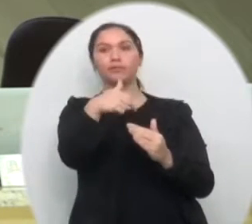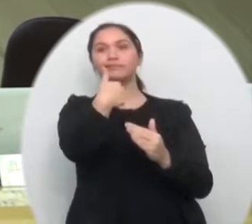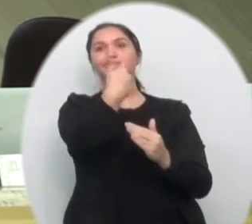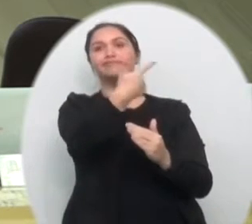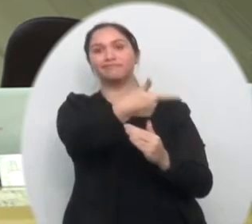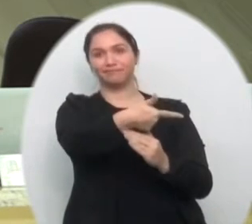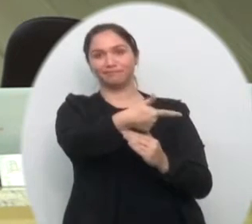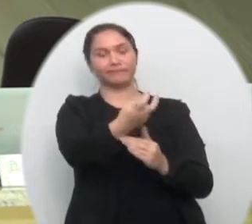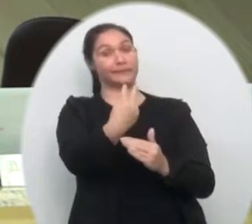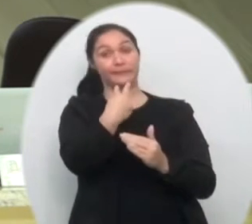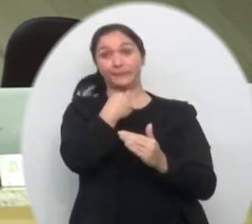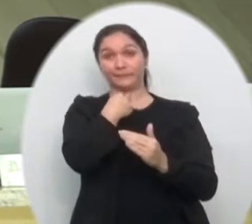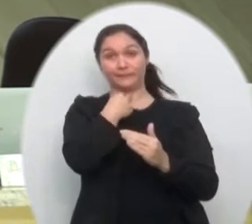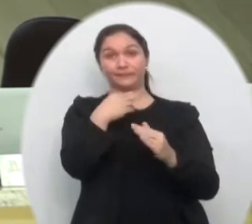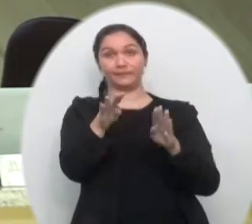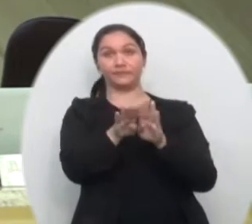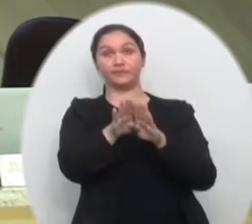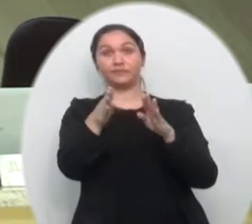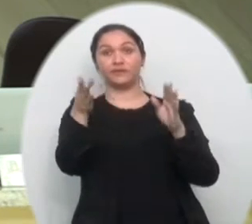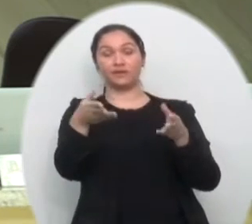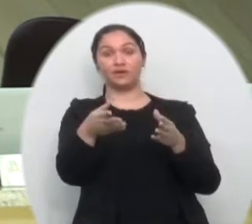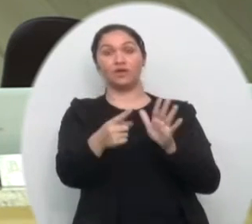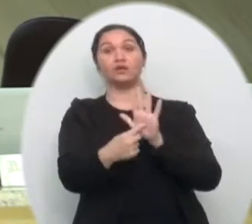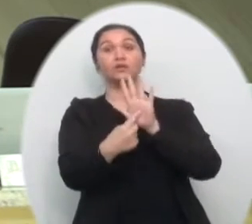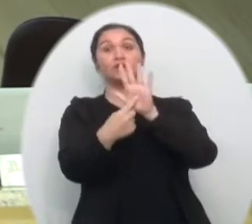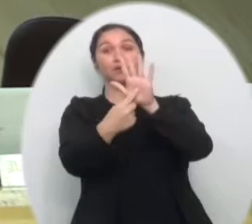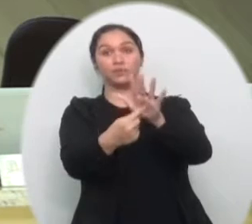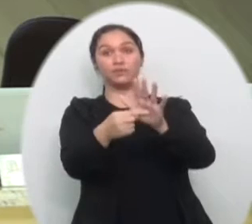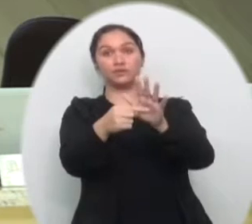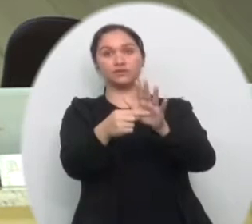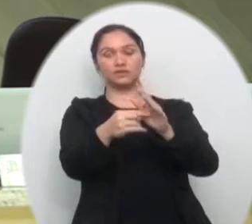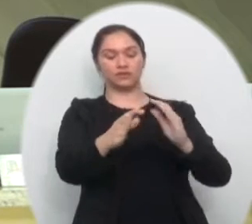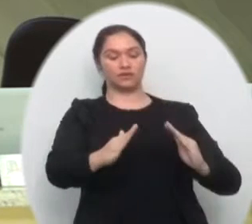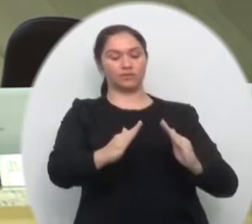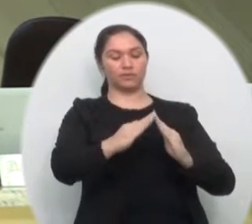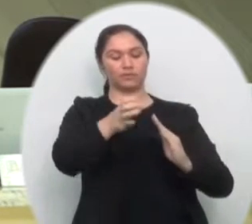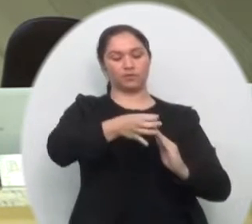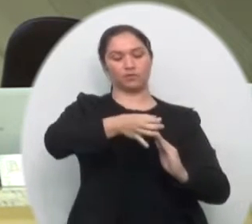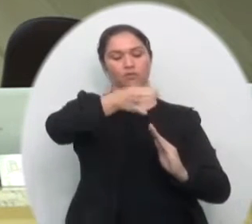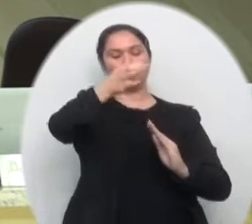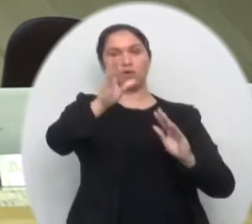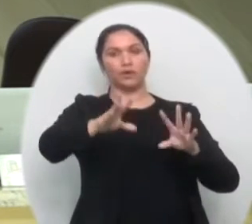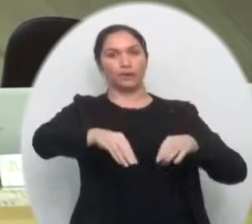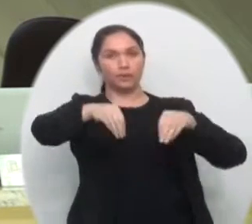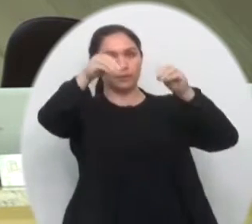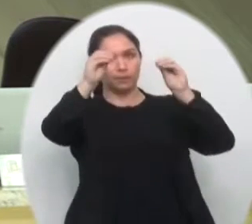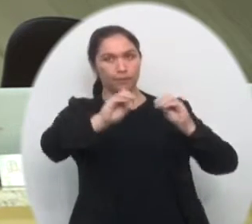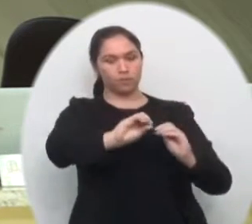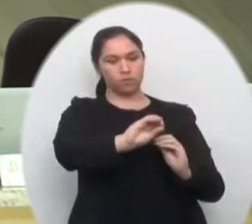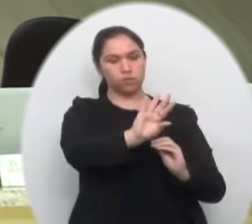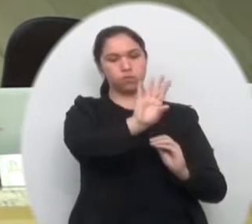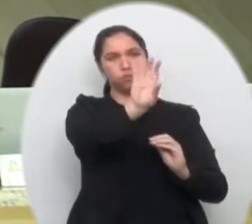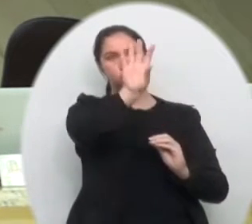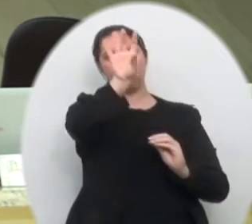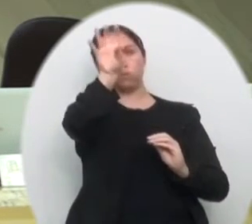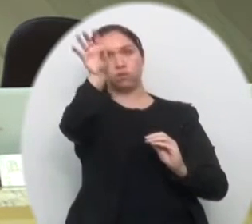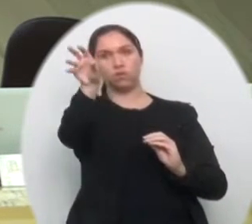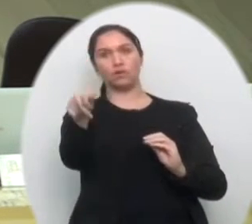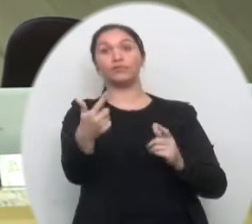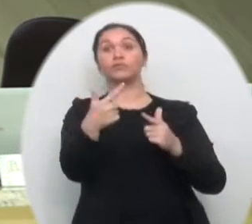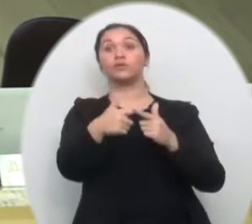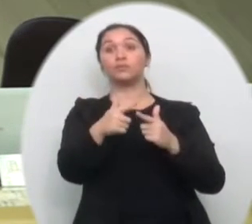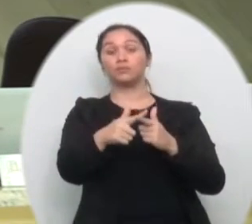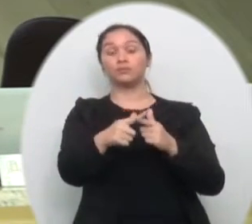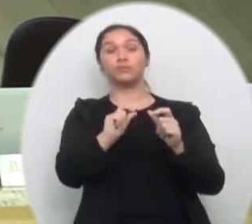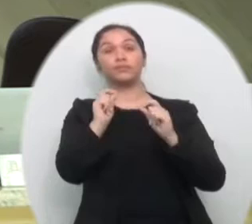a fornalha da empresa. A fornalha é aquecida a água para lavar os frangos. No caso, a caldeira, né, que muito